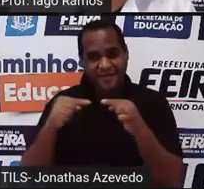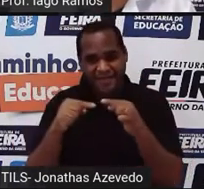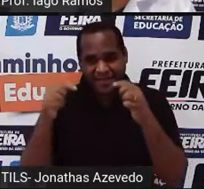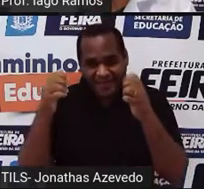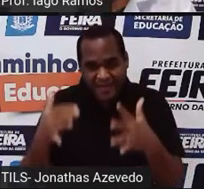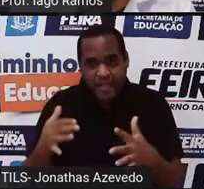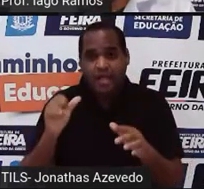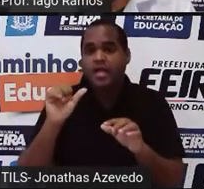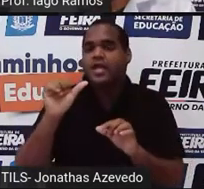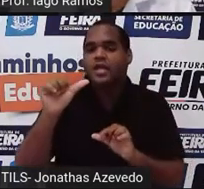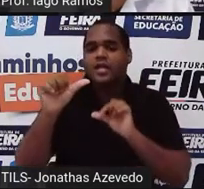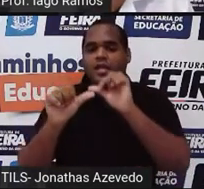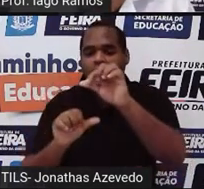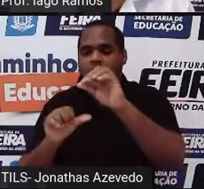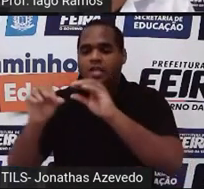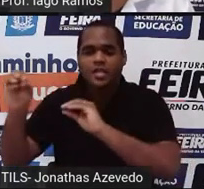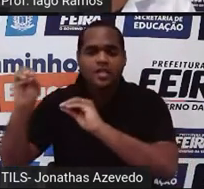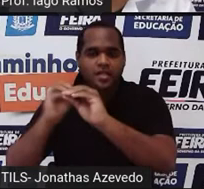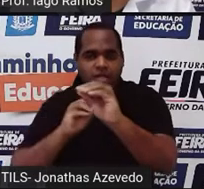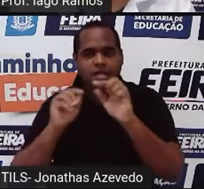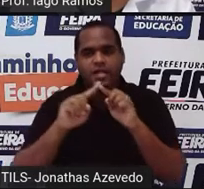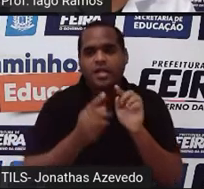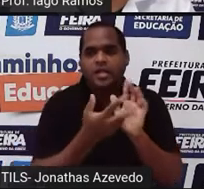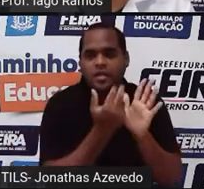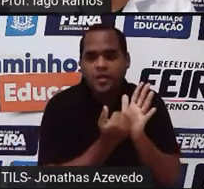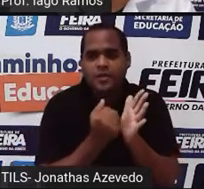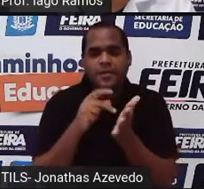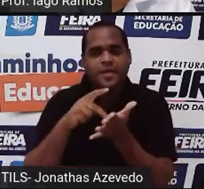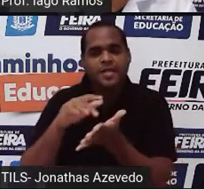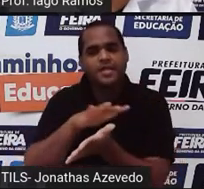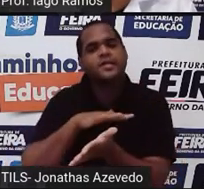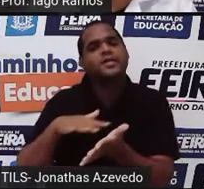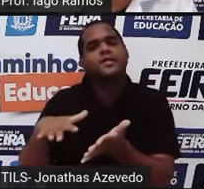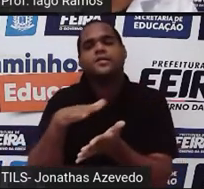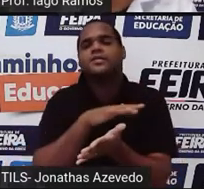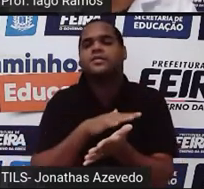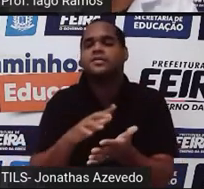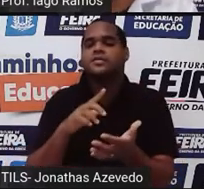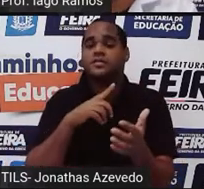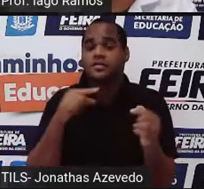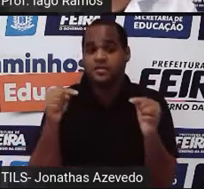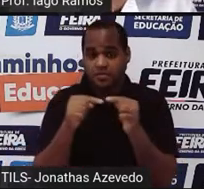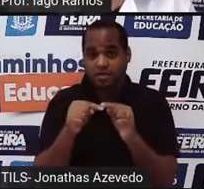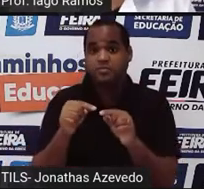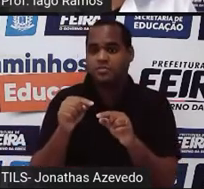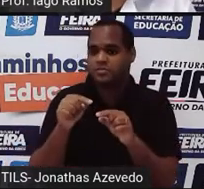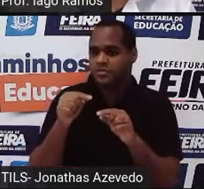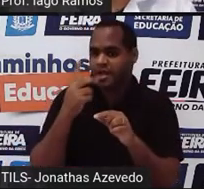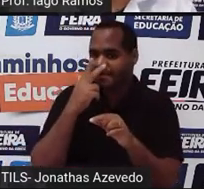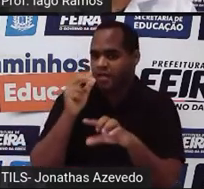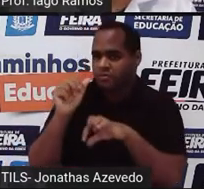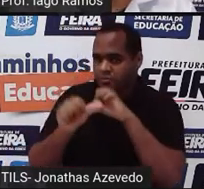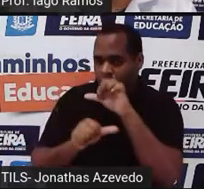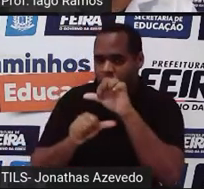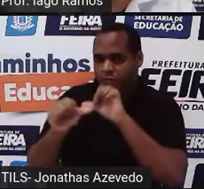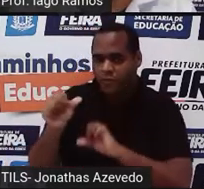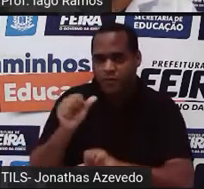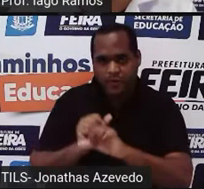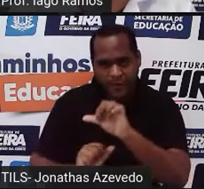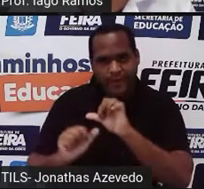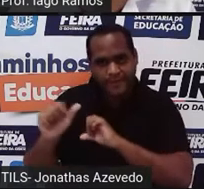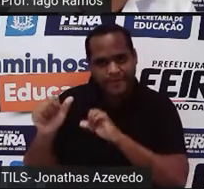A translação em uma figura geométrica plana provoca um